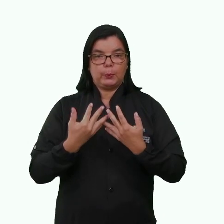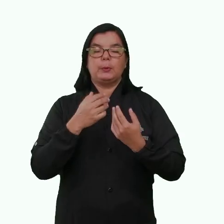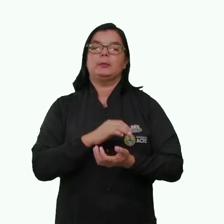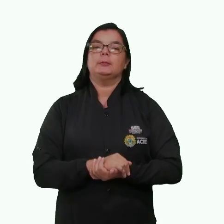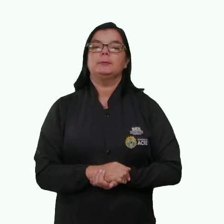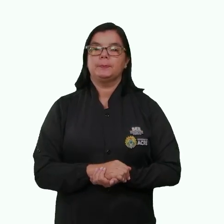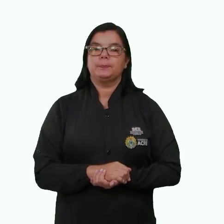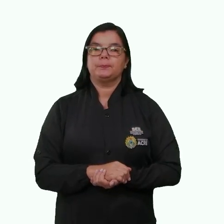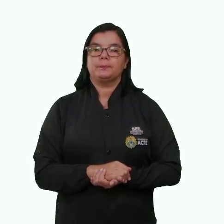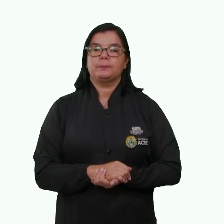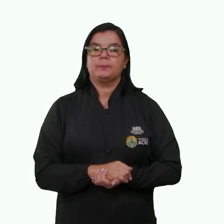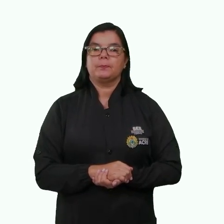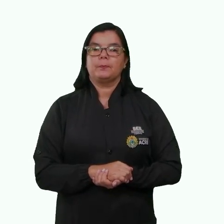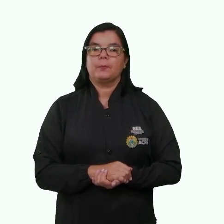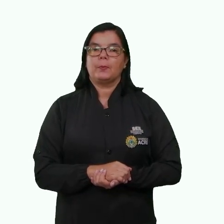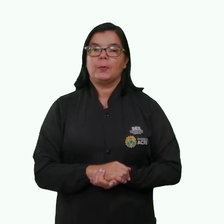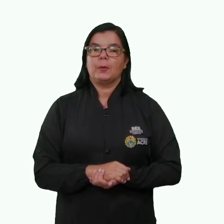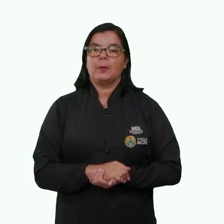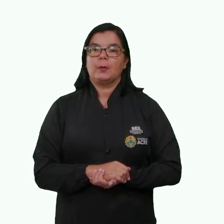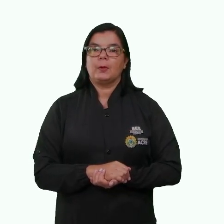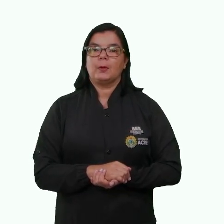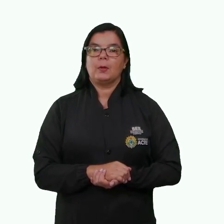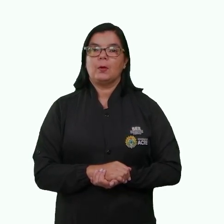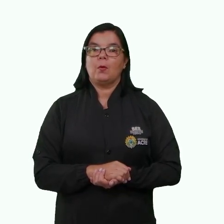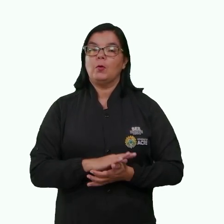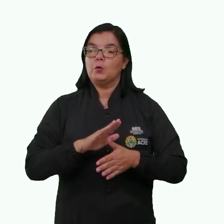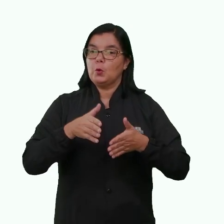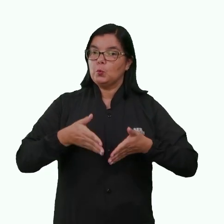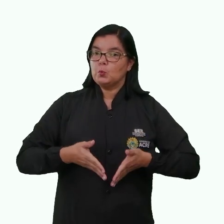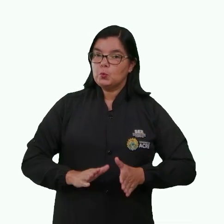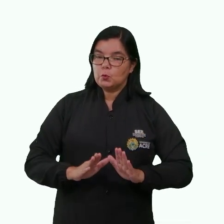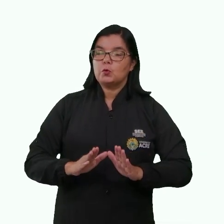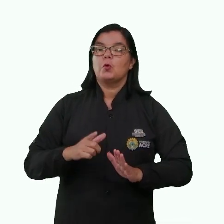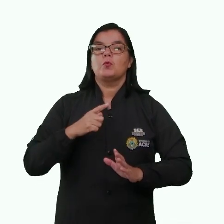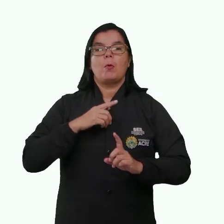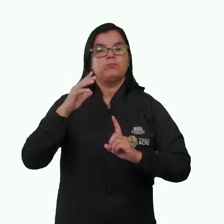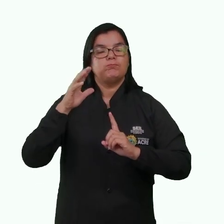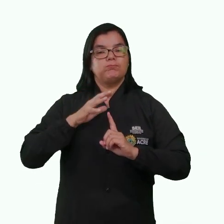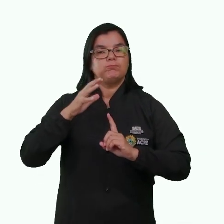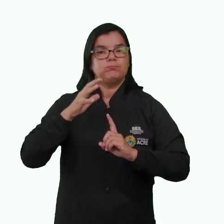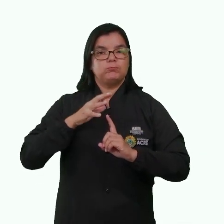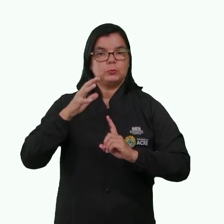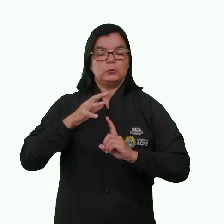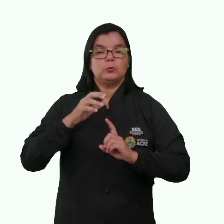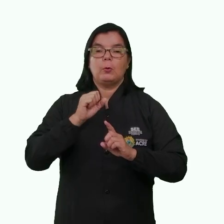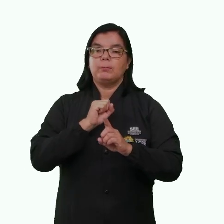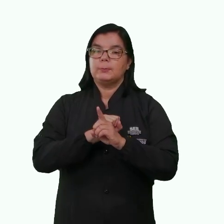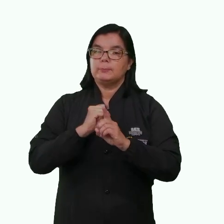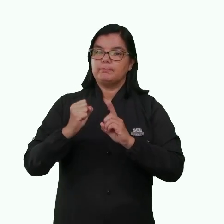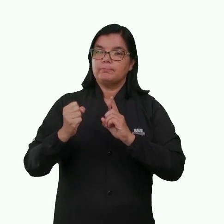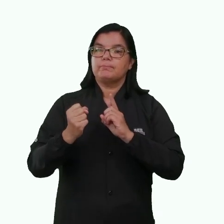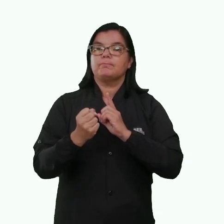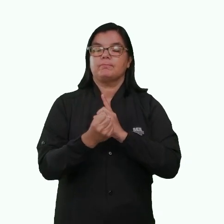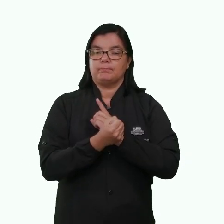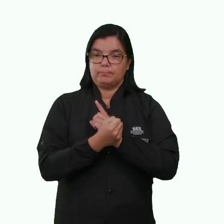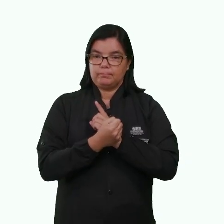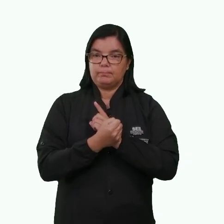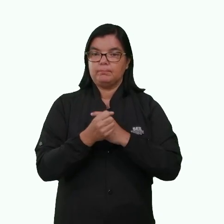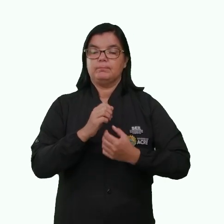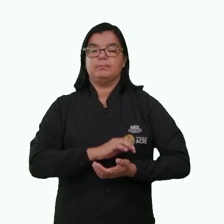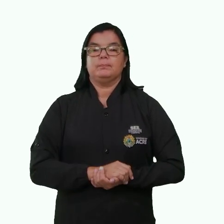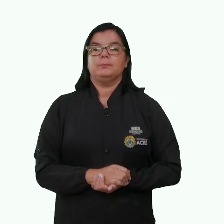informações relevantes. Desde o nascimento, somos influenciados por agentes